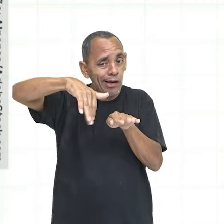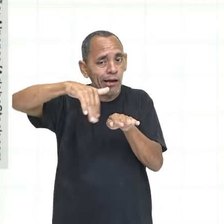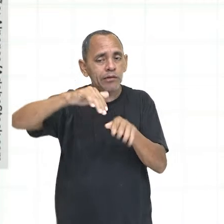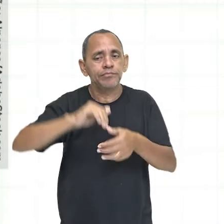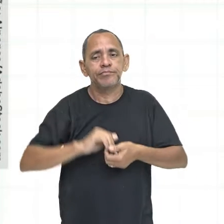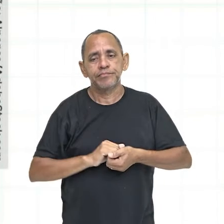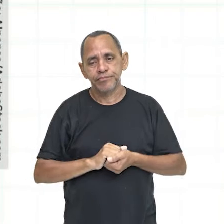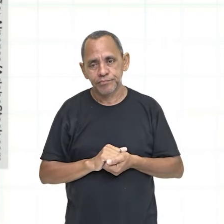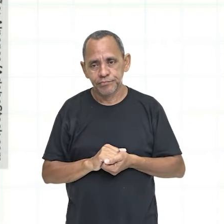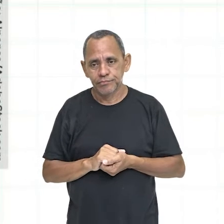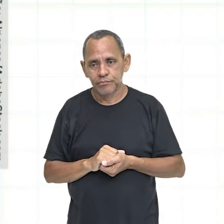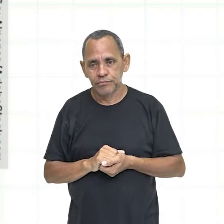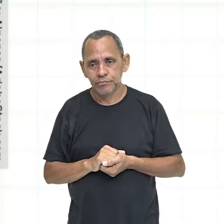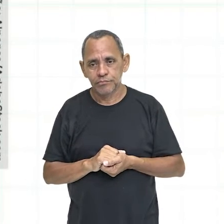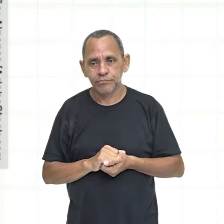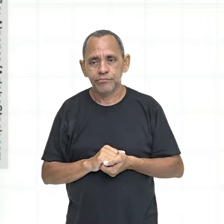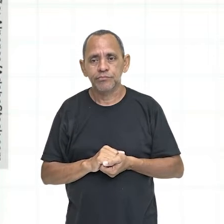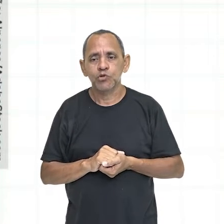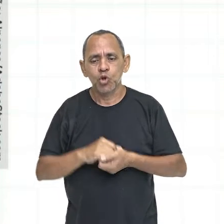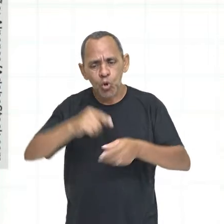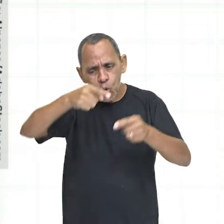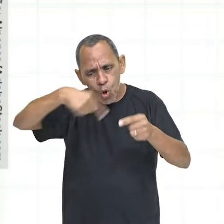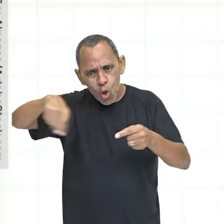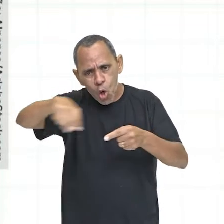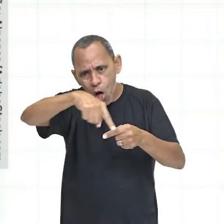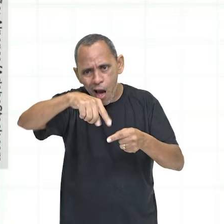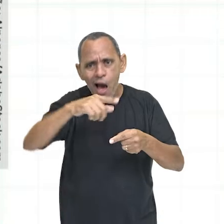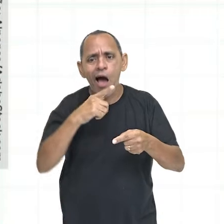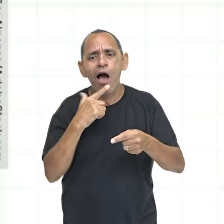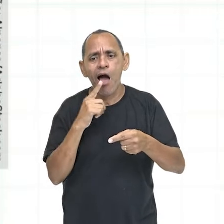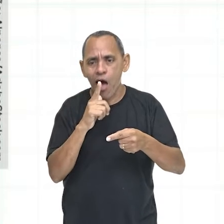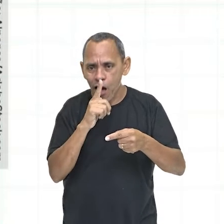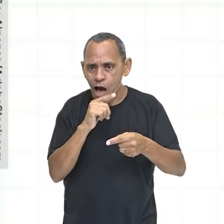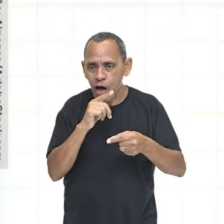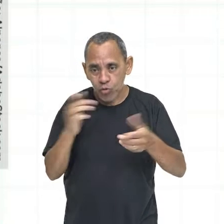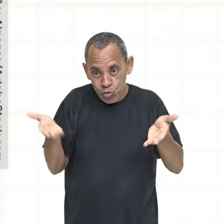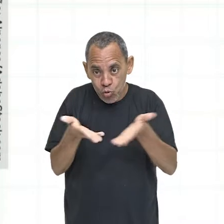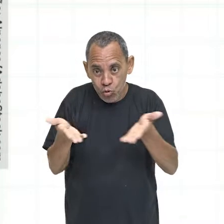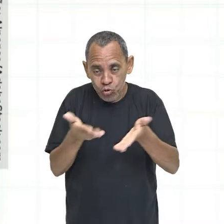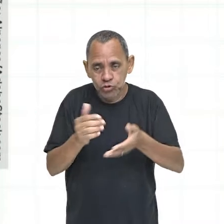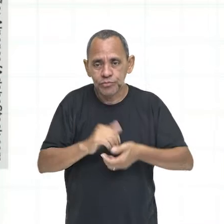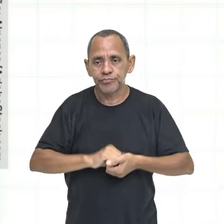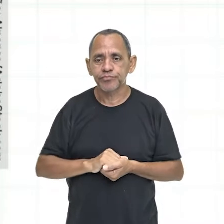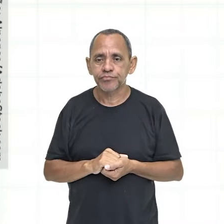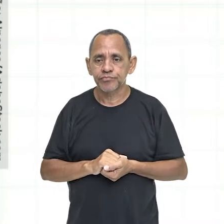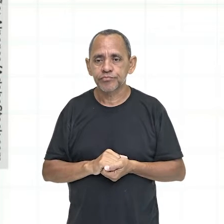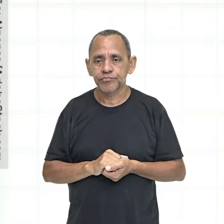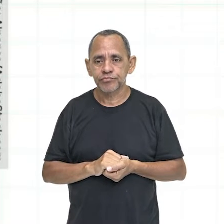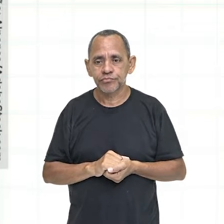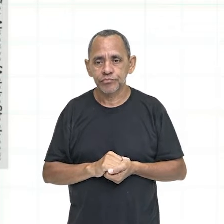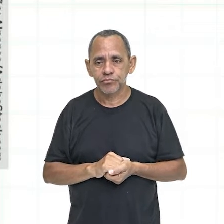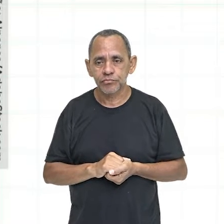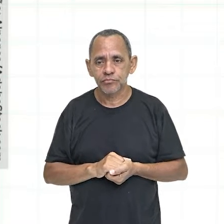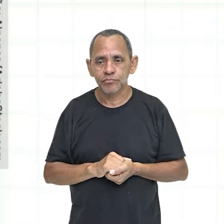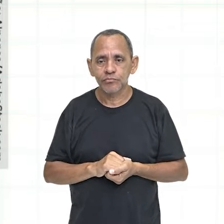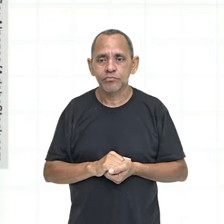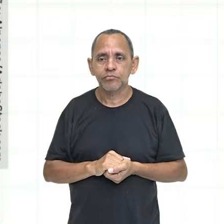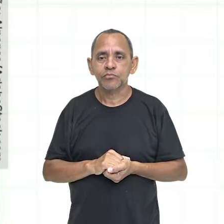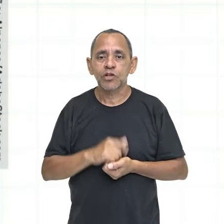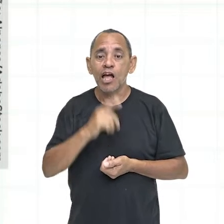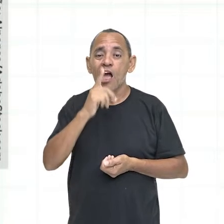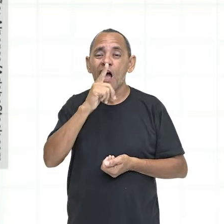swimming, nadar, no lago hoje. A palavrinha today, hoje. The water looks dirty. A água